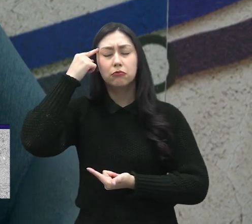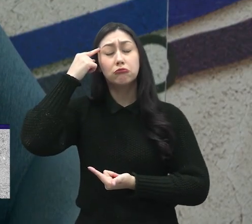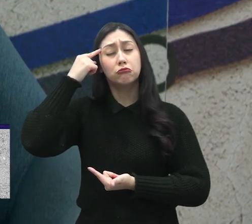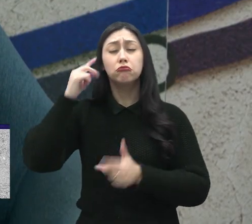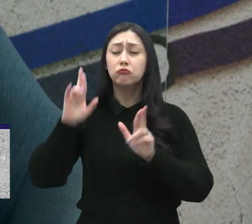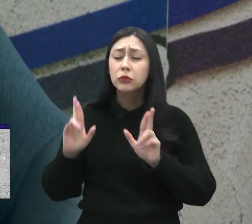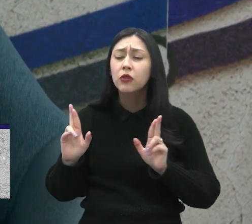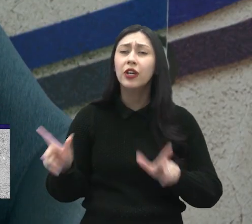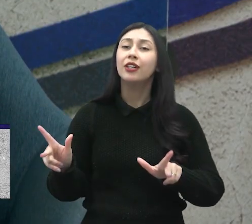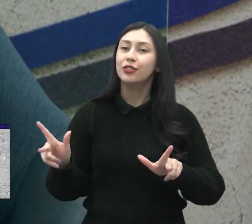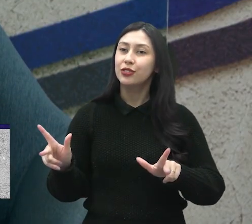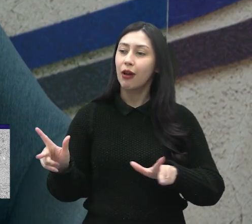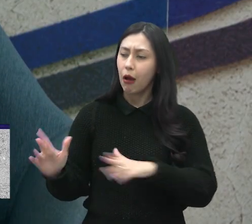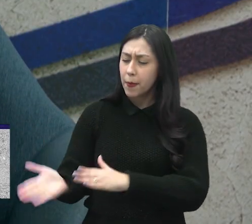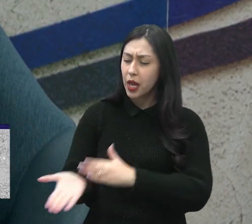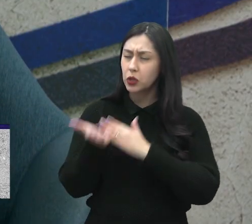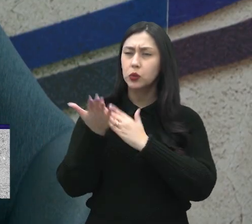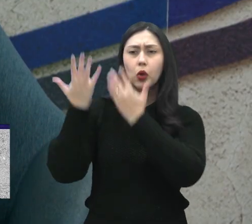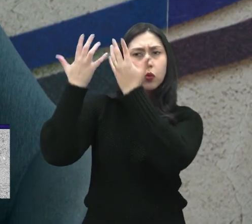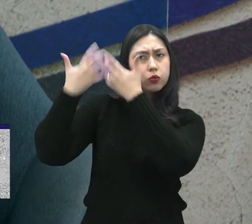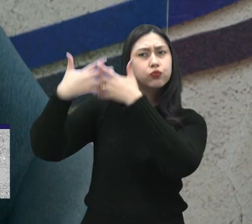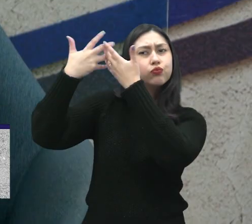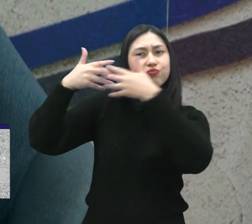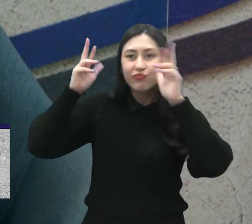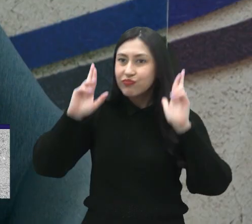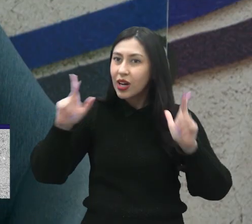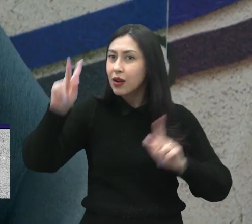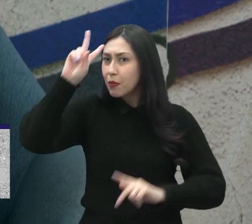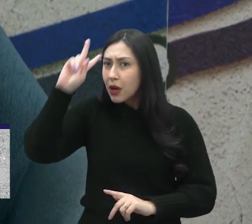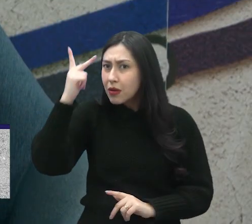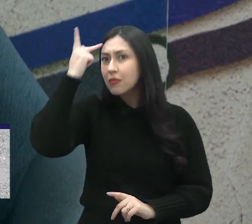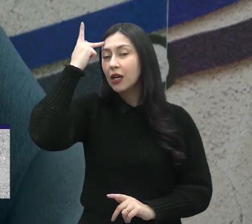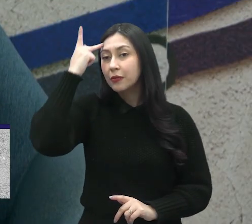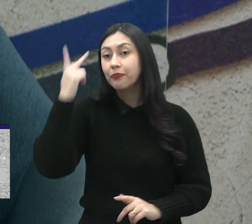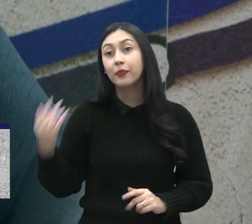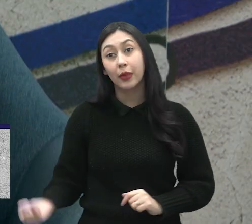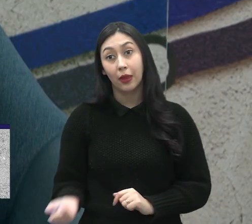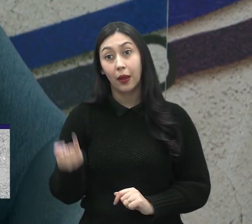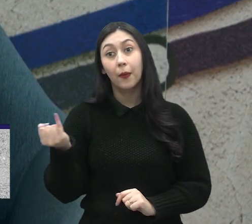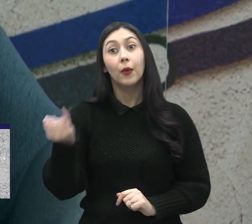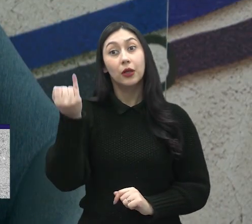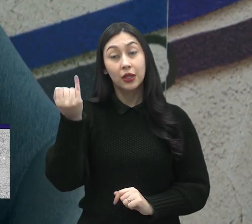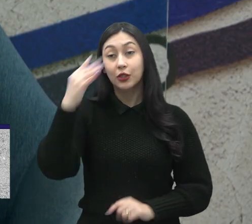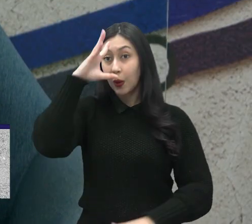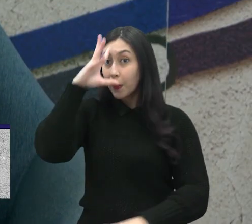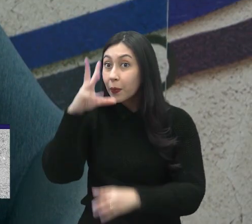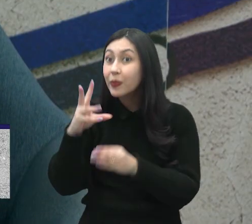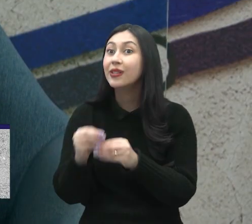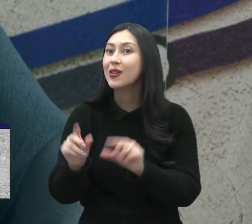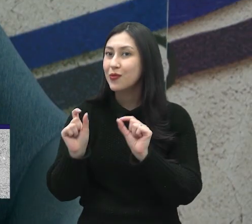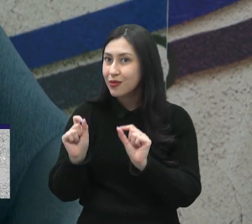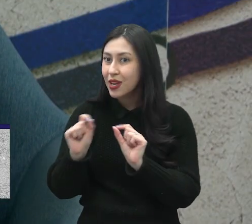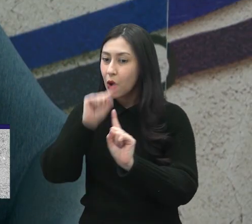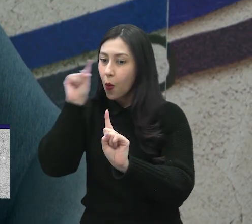forma diferente, isso também me induz a pensar. E é importante, acredito, que entender que